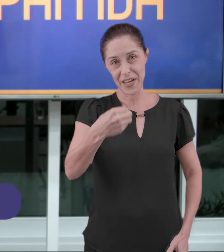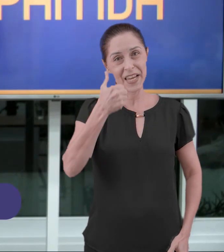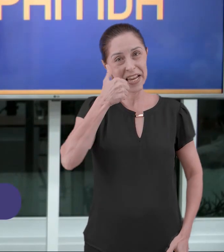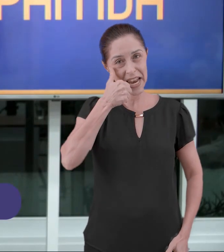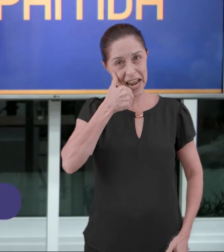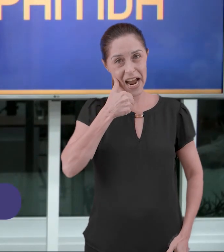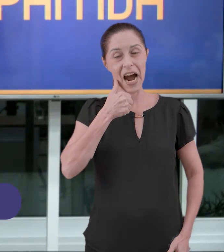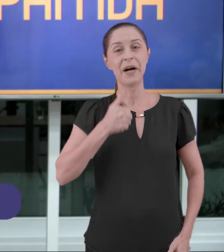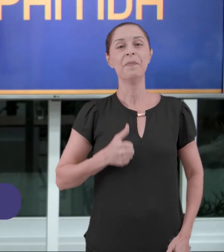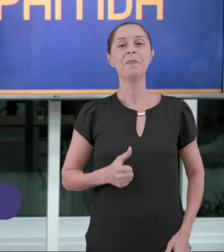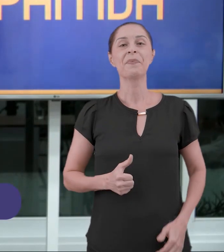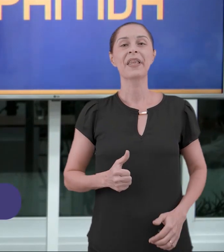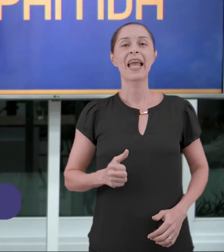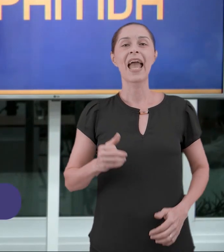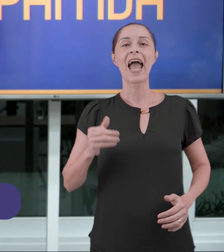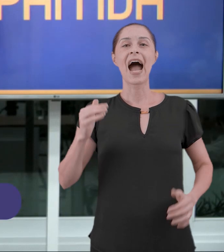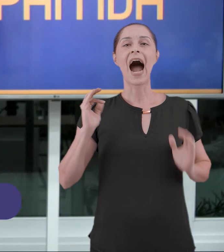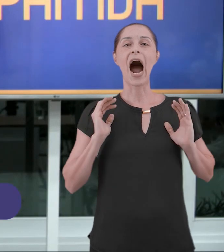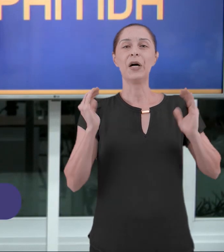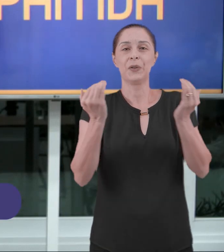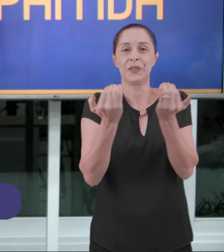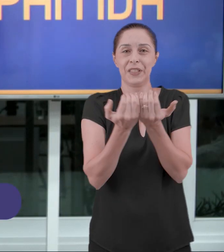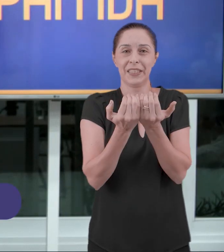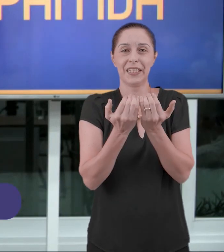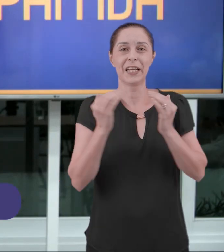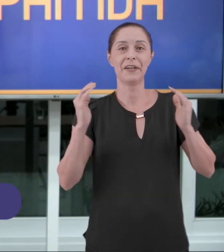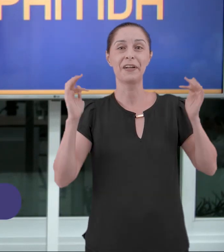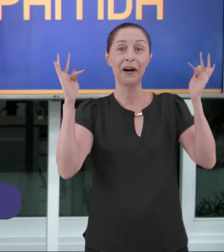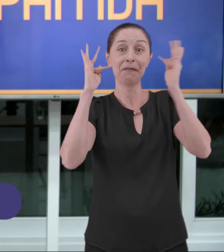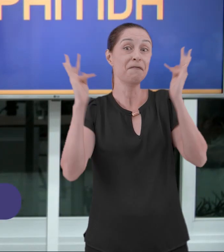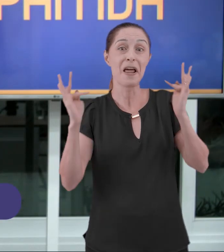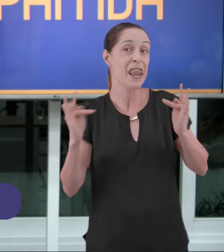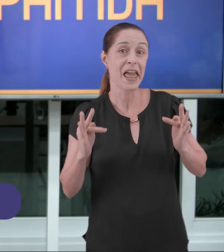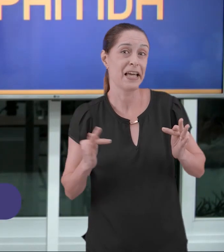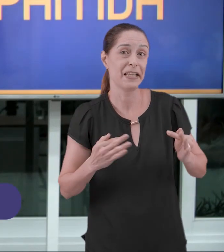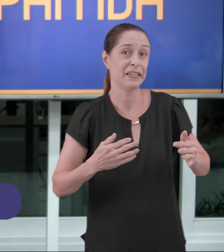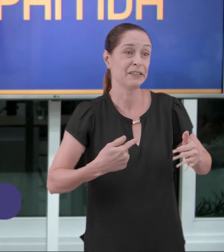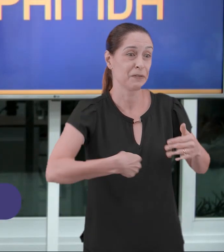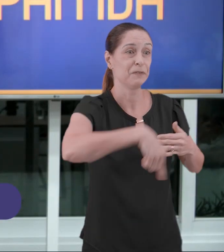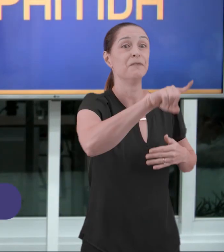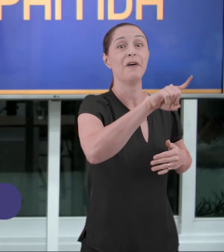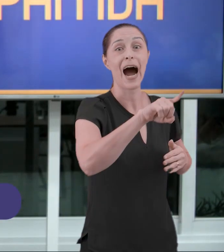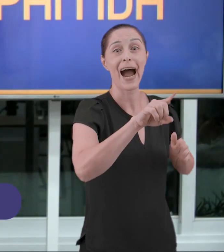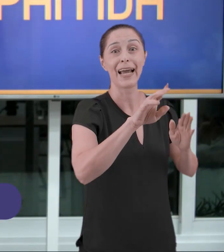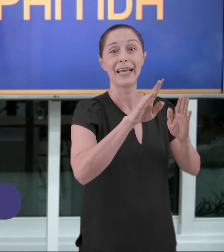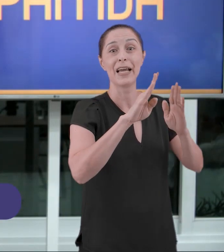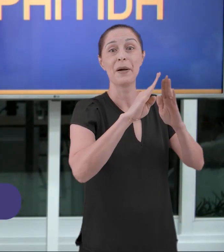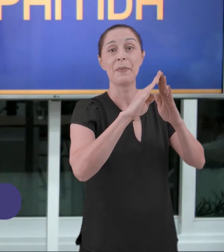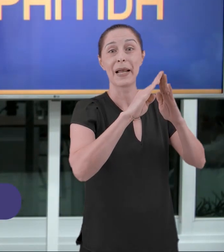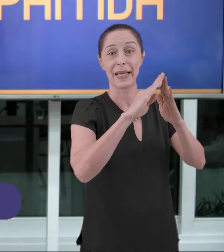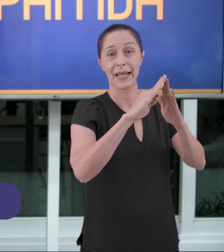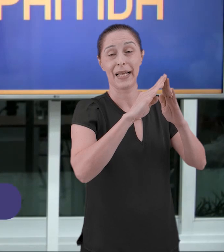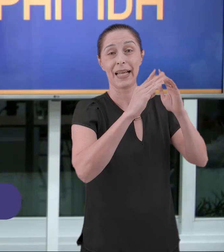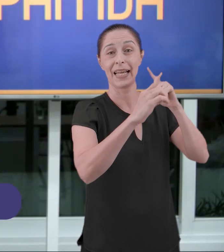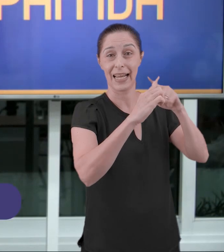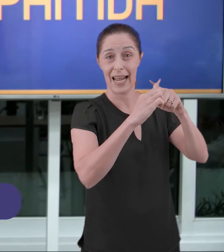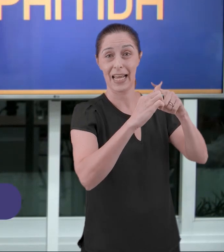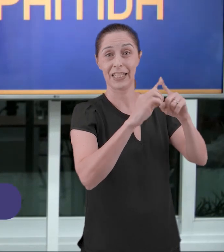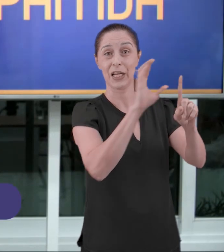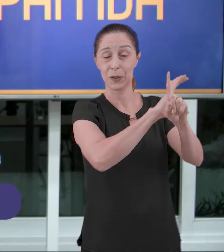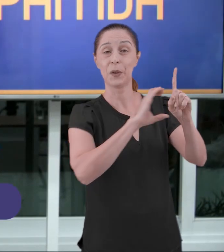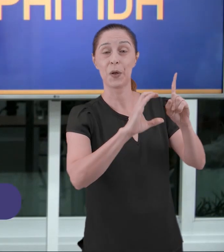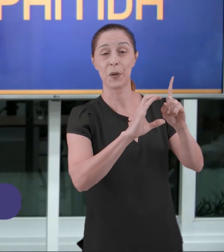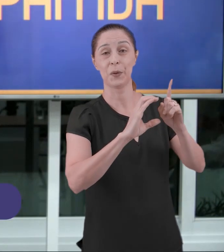sente bem na IPP. Obrigada. Eu queria aproveitar esse comentário da Nídia, porque já fizemos programas aqui com a